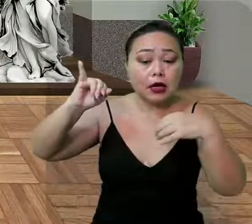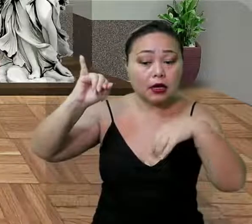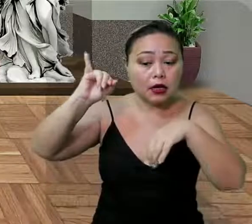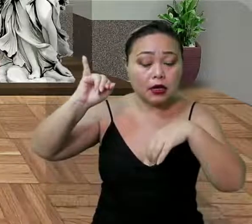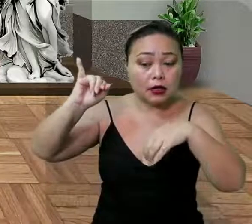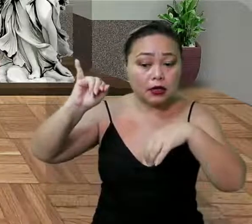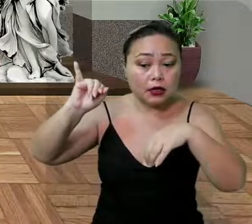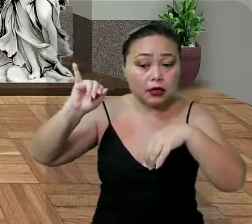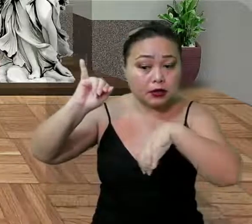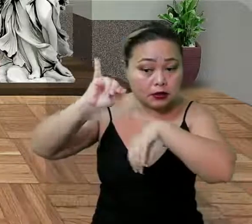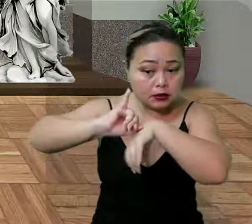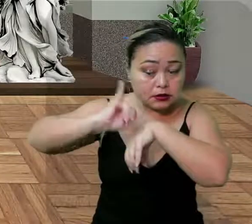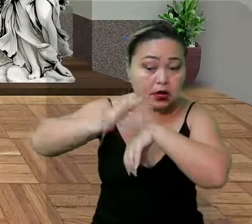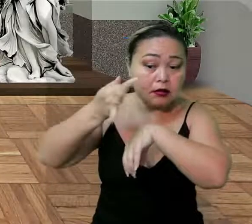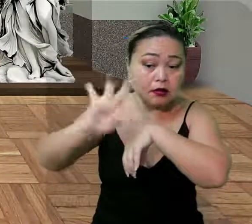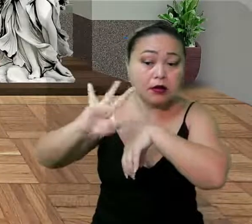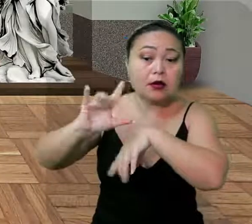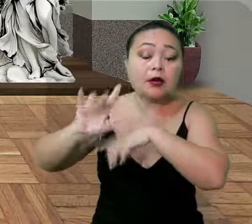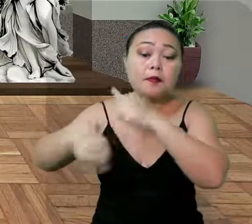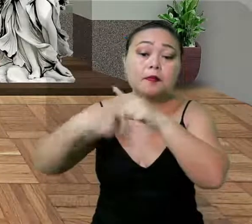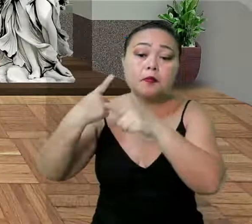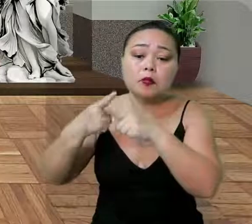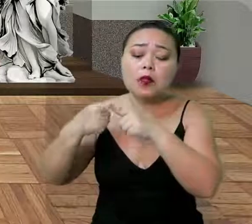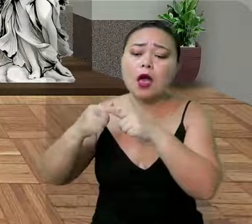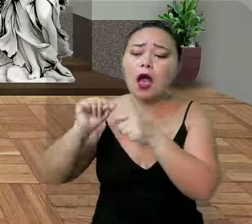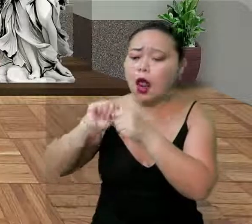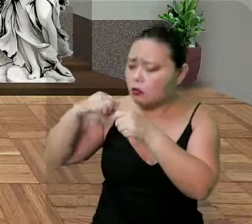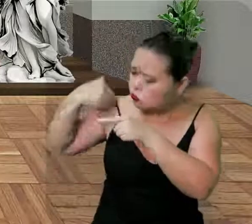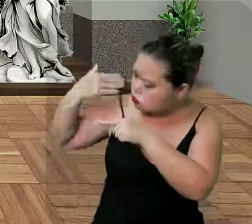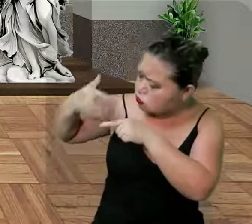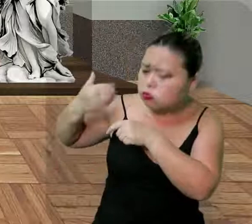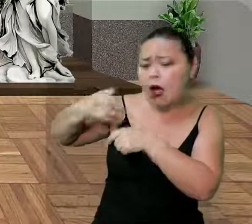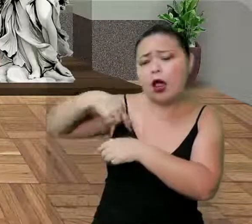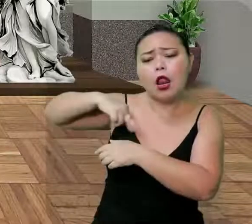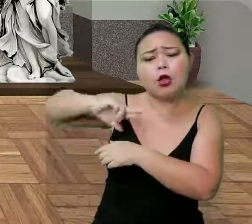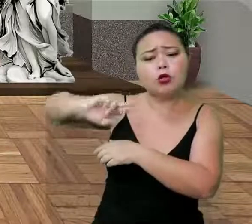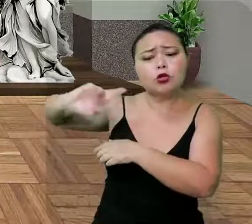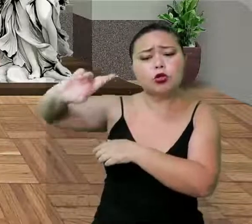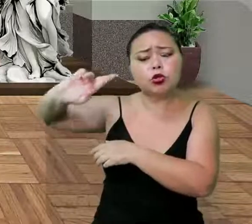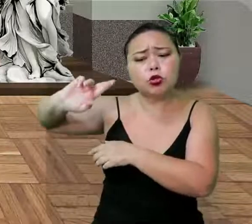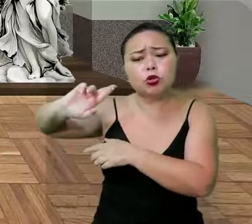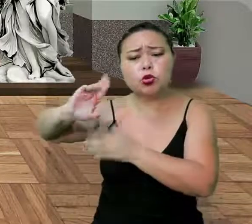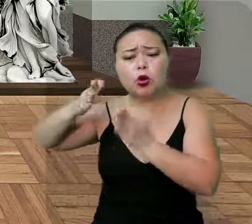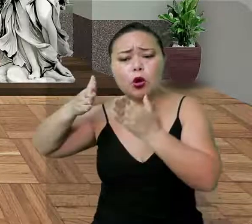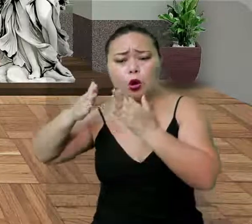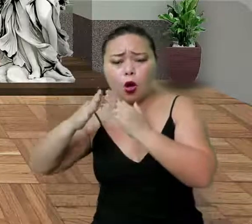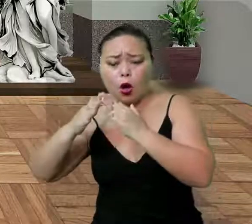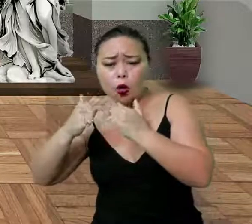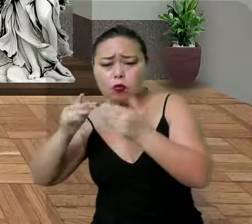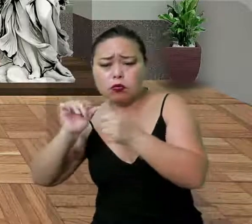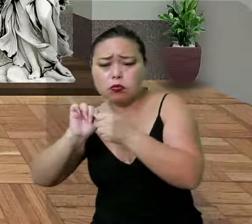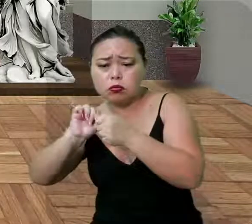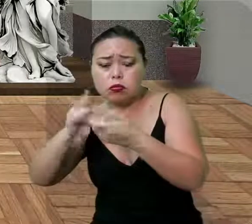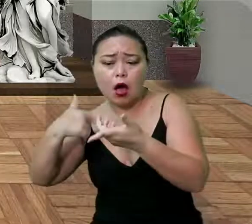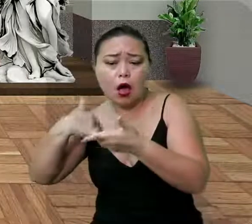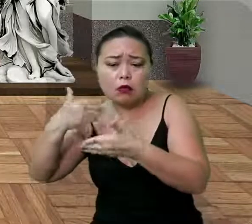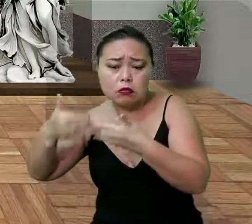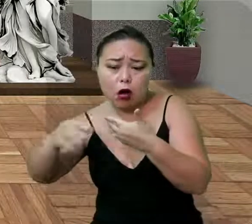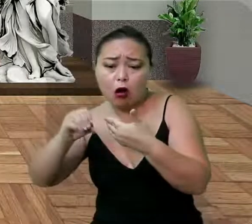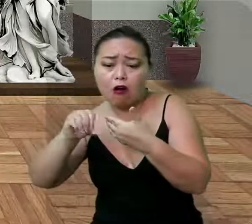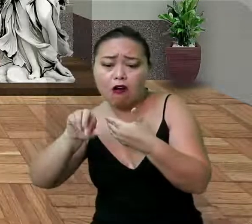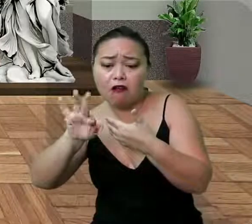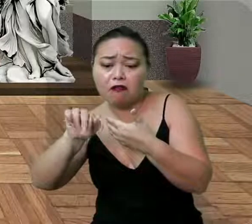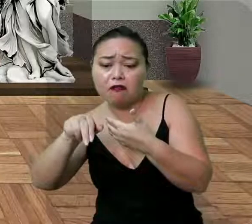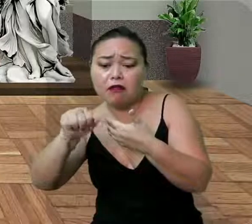ela e olha aqui ela teve princípios religiosos Ela veio do Orfanato a teve uma carreira